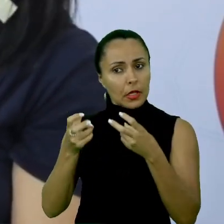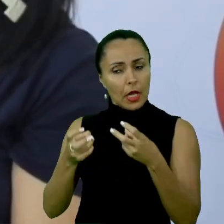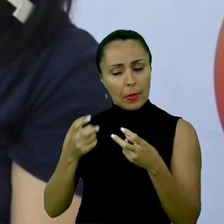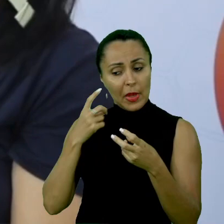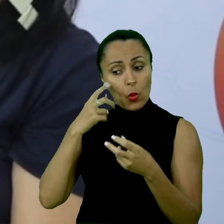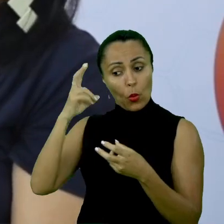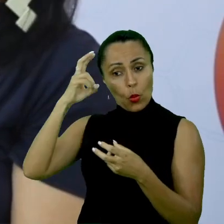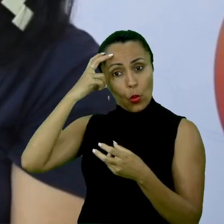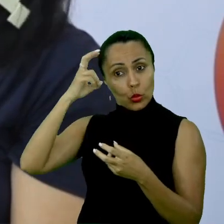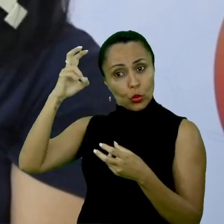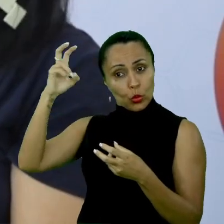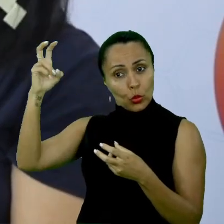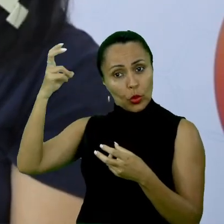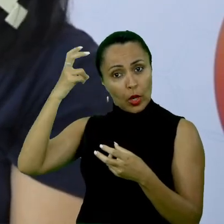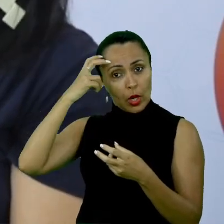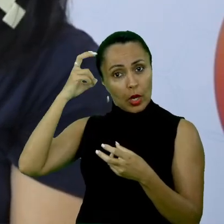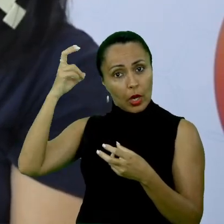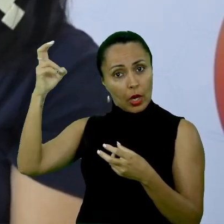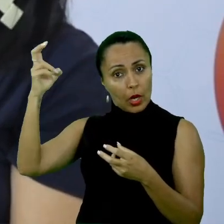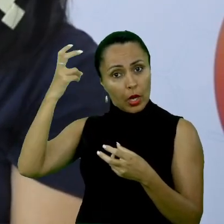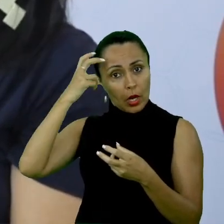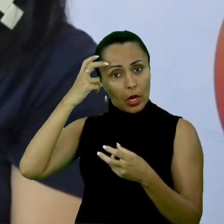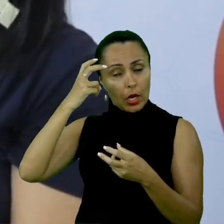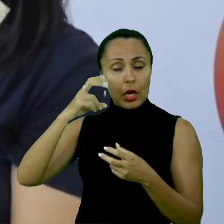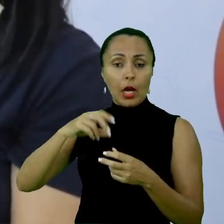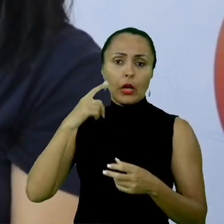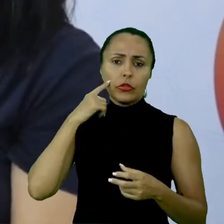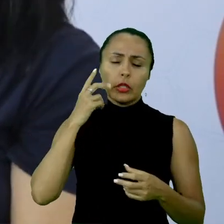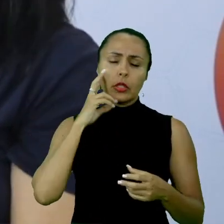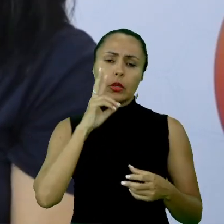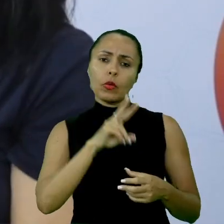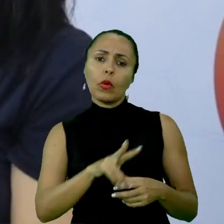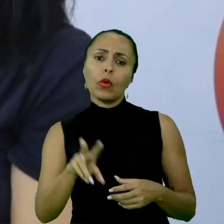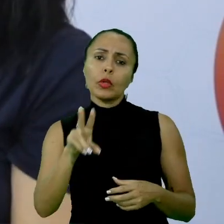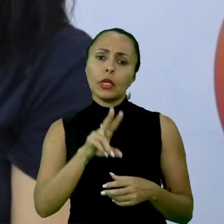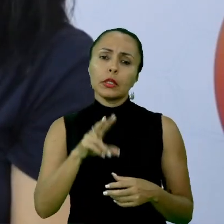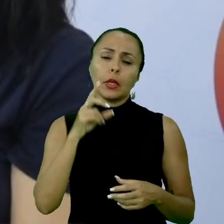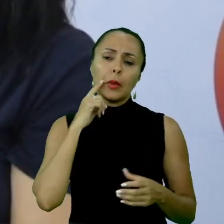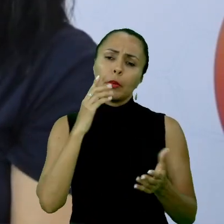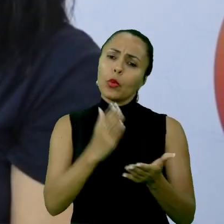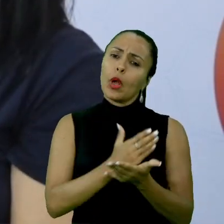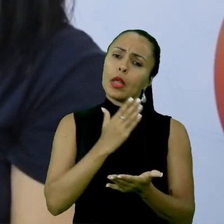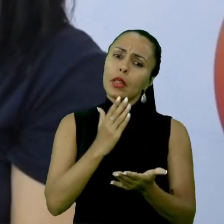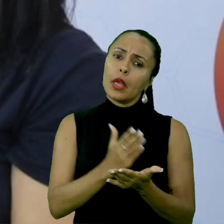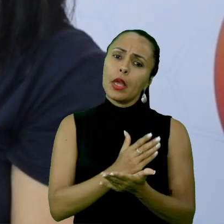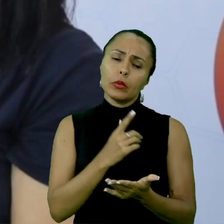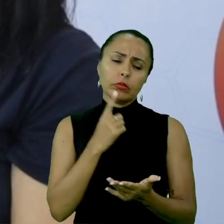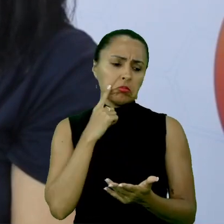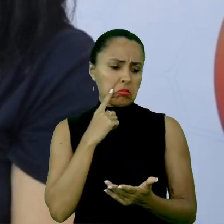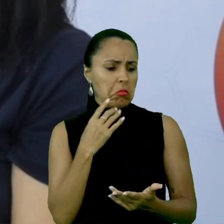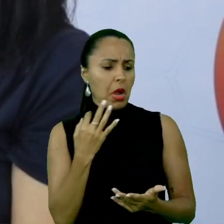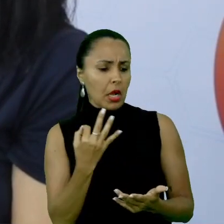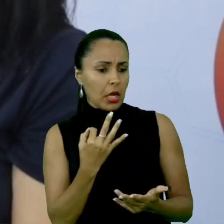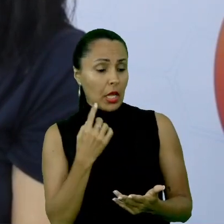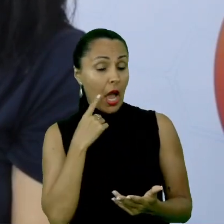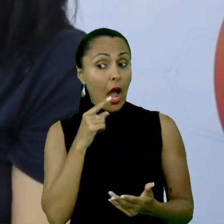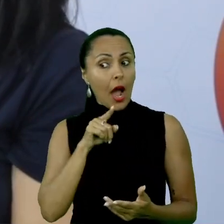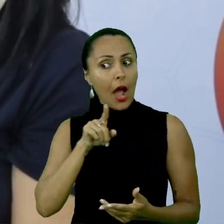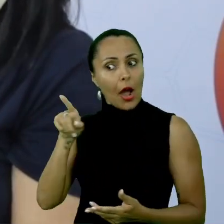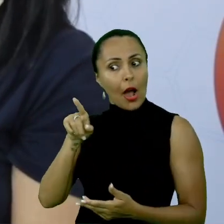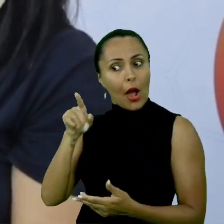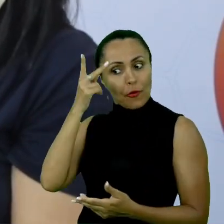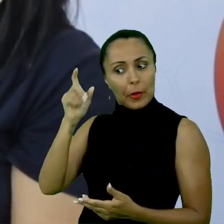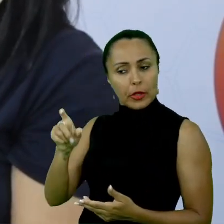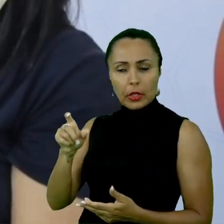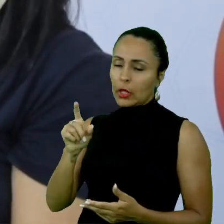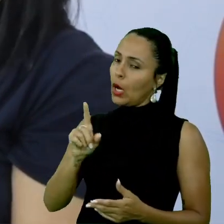cultural daquilo. Né? A gente não consegue, a gente não olha para determinado caderno ou para uma canga e diz assim, foi fulaninho. A gente não consegue mais